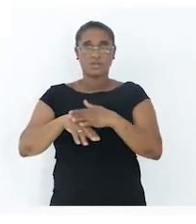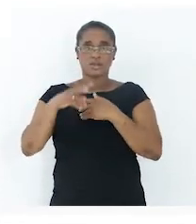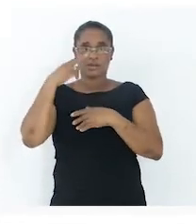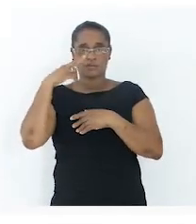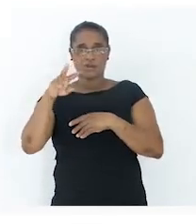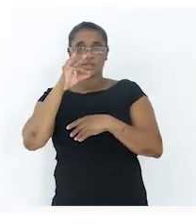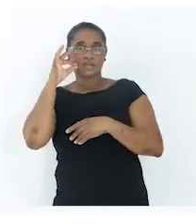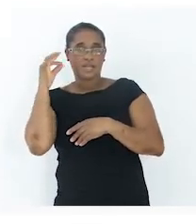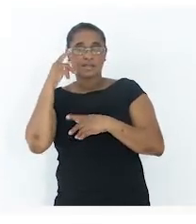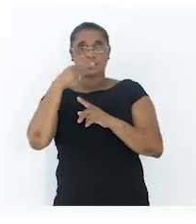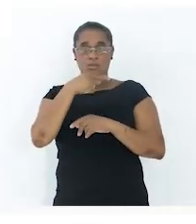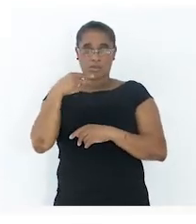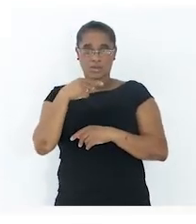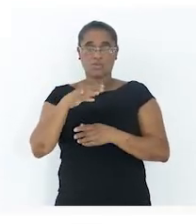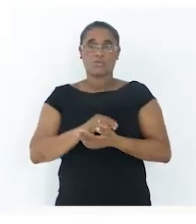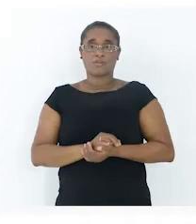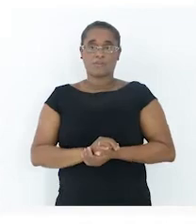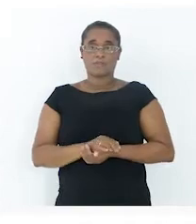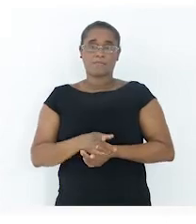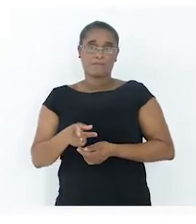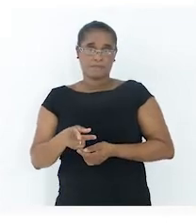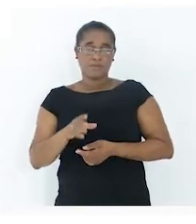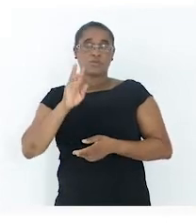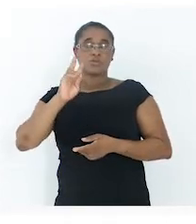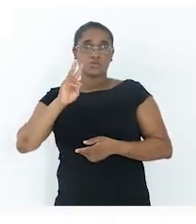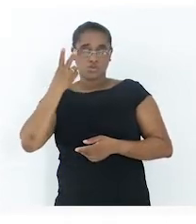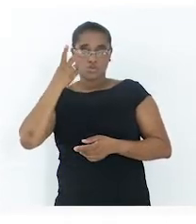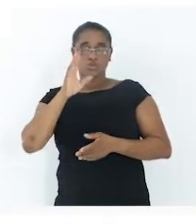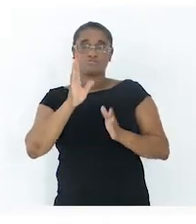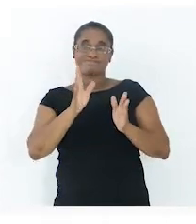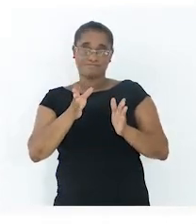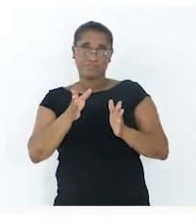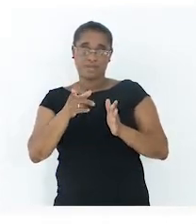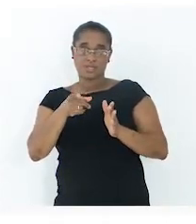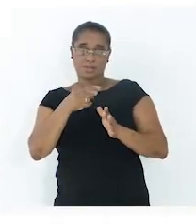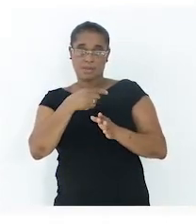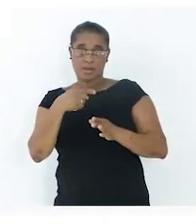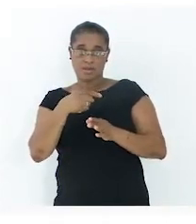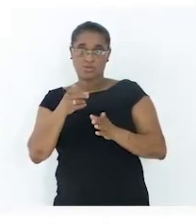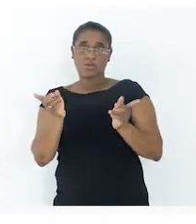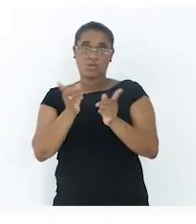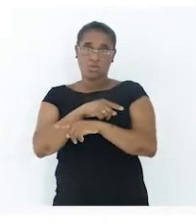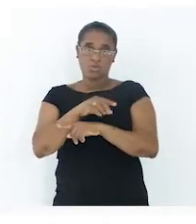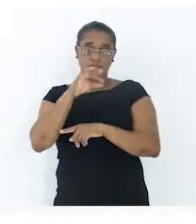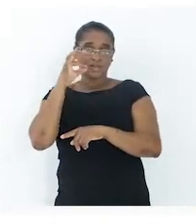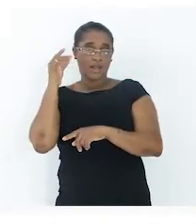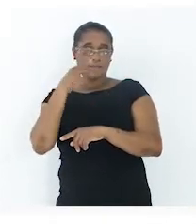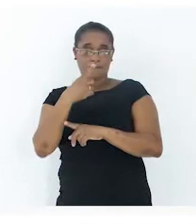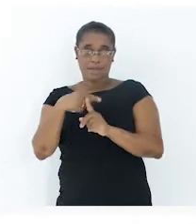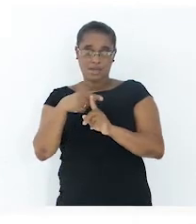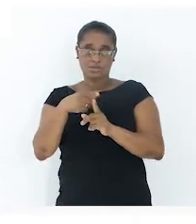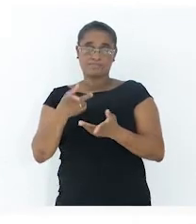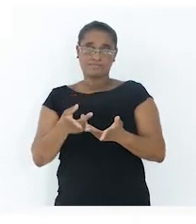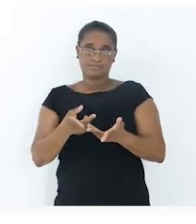sinal de operação menos. No segundo passo, esse menos vamos trocar por sinal mais.